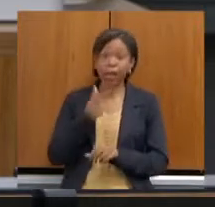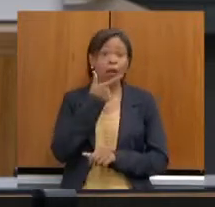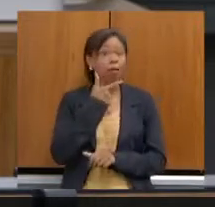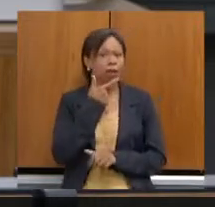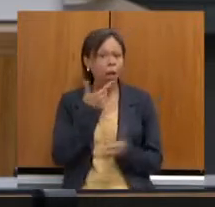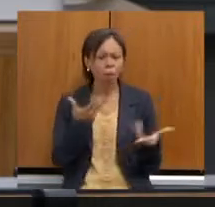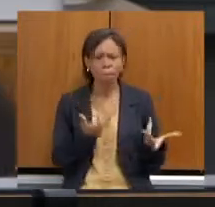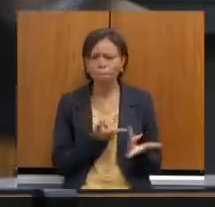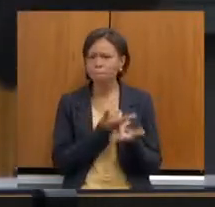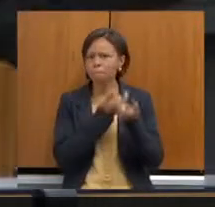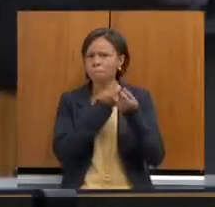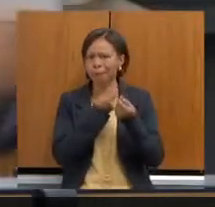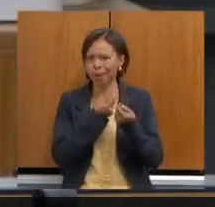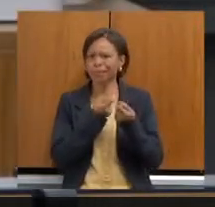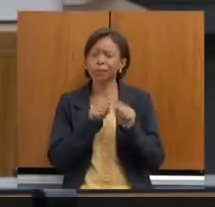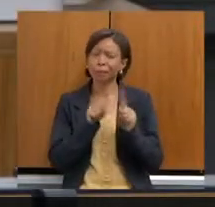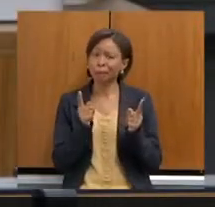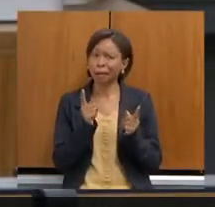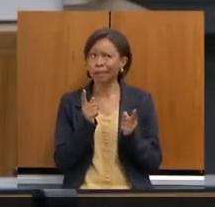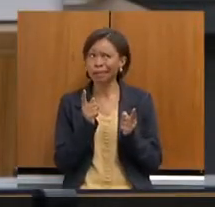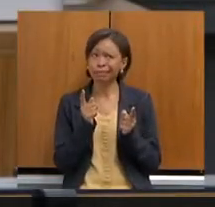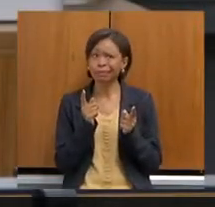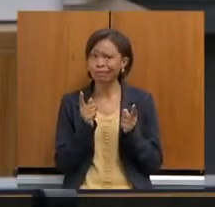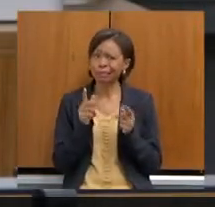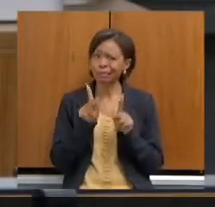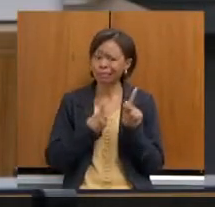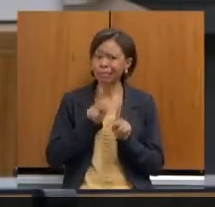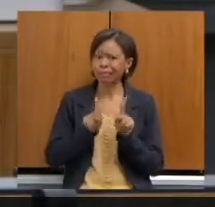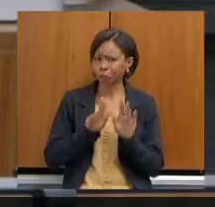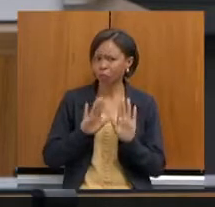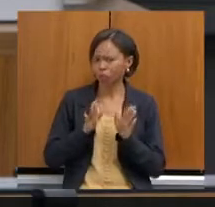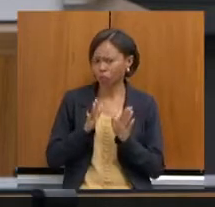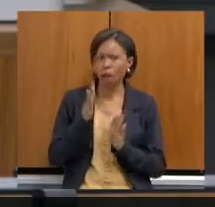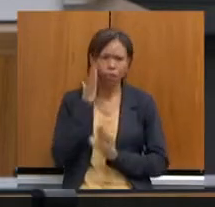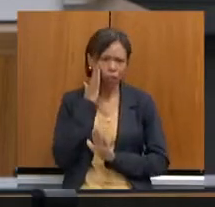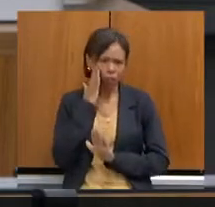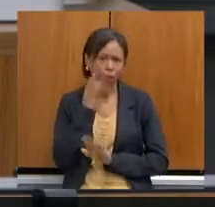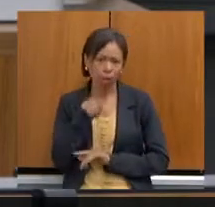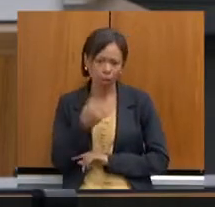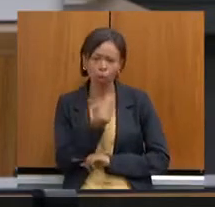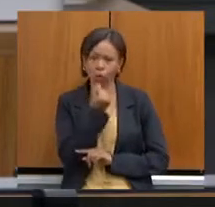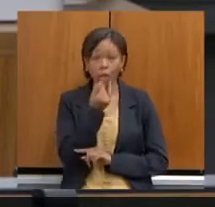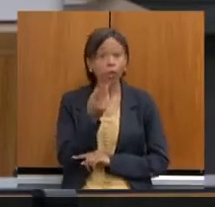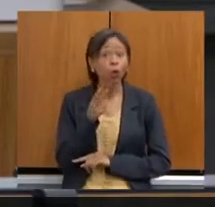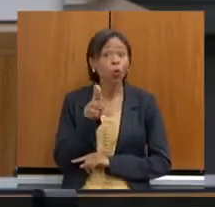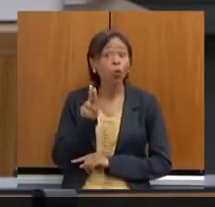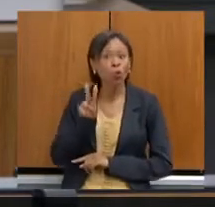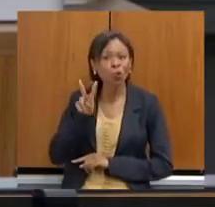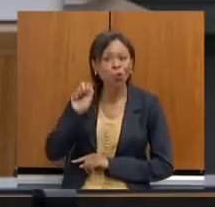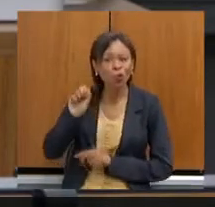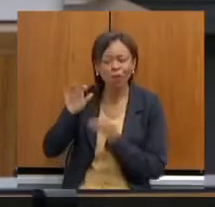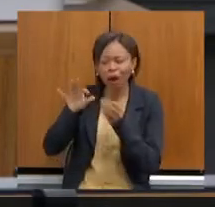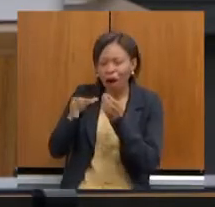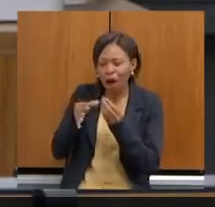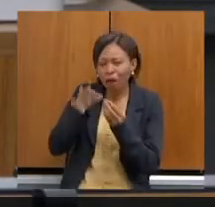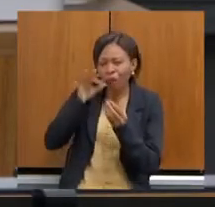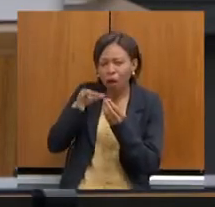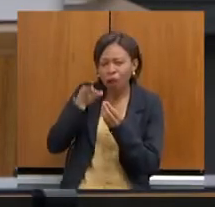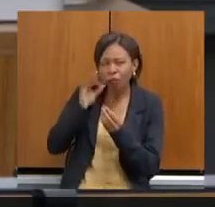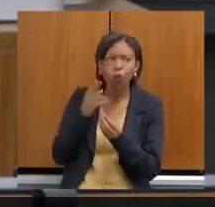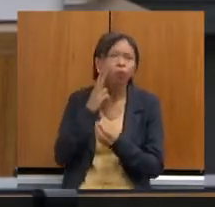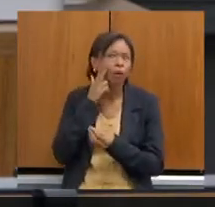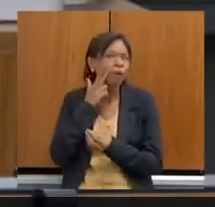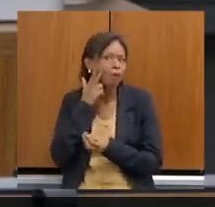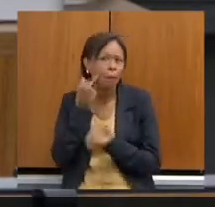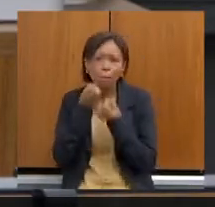indo bem uma de pessoal já faz que dando Já Curtiu já entendeu que isso é importante a uva já pegou já tenho já tem vinho bom em